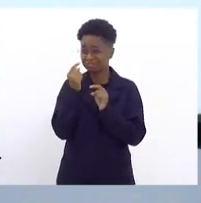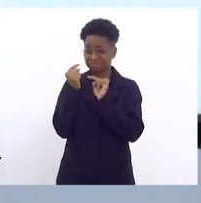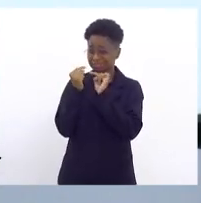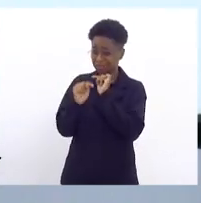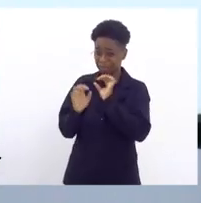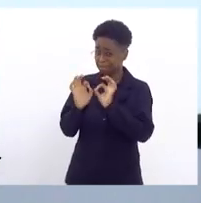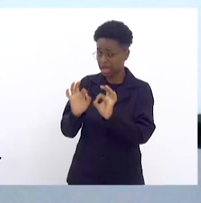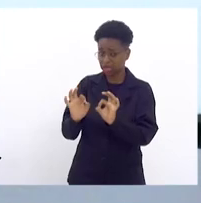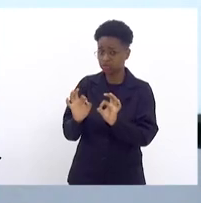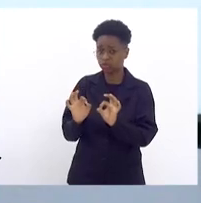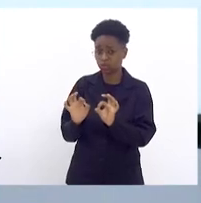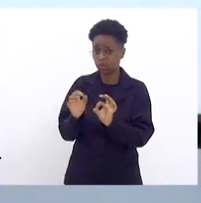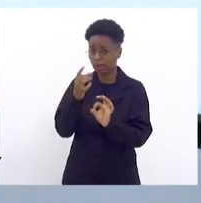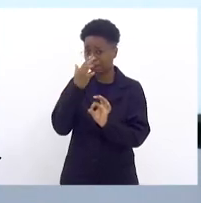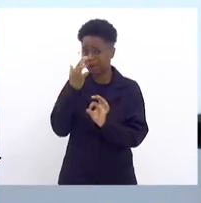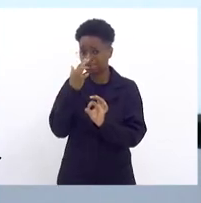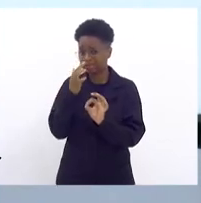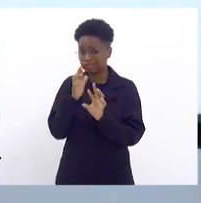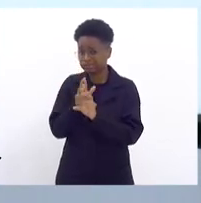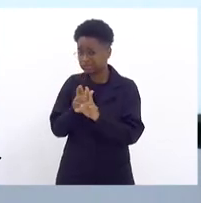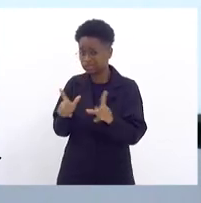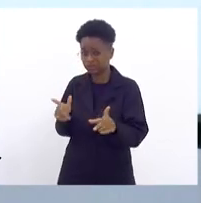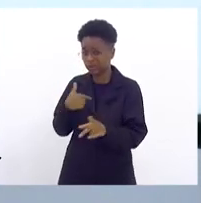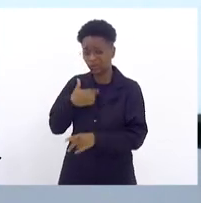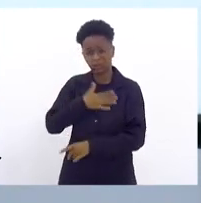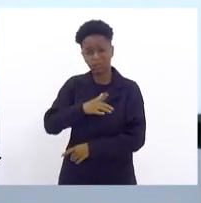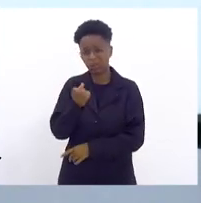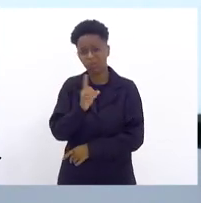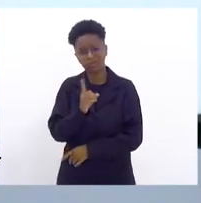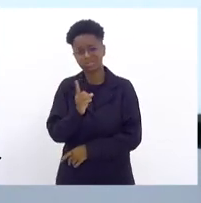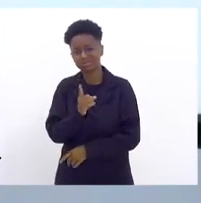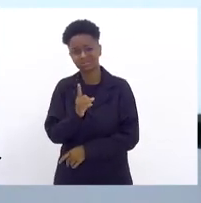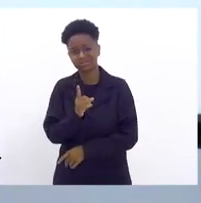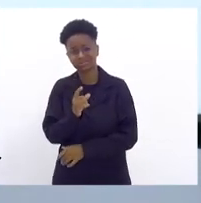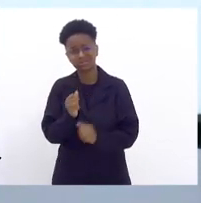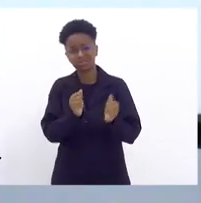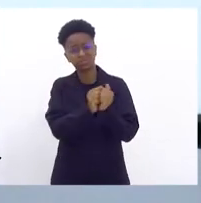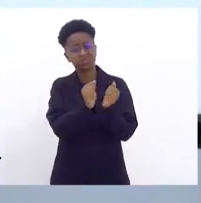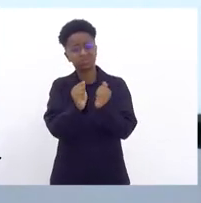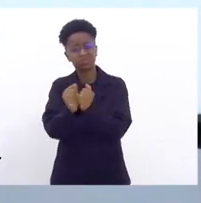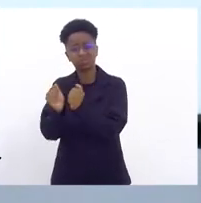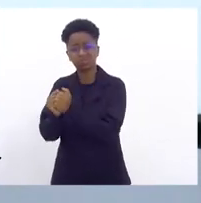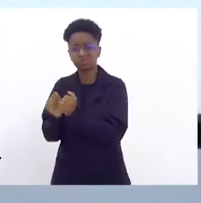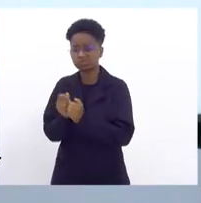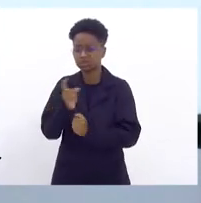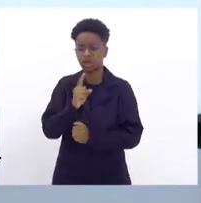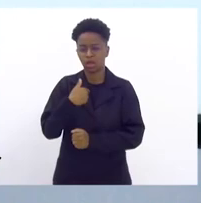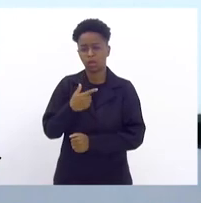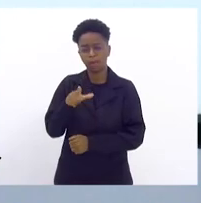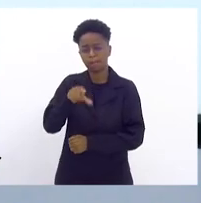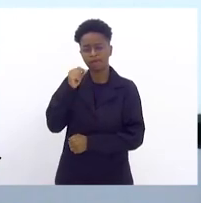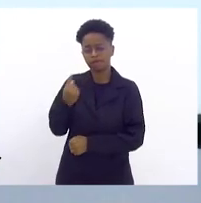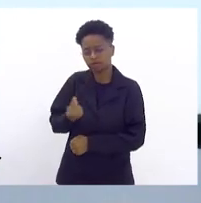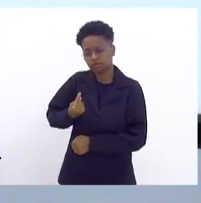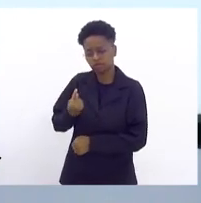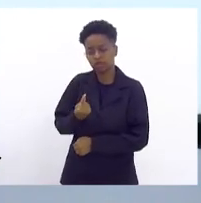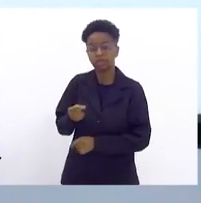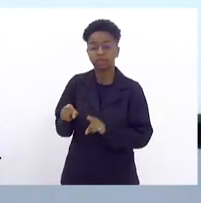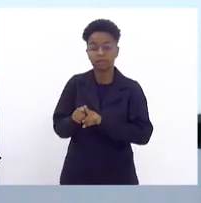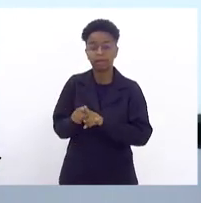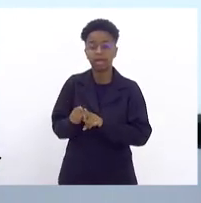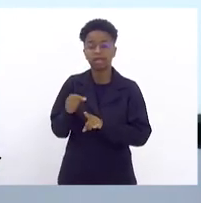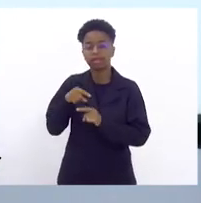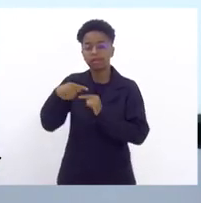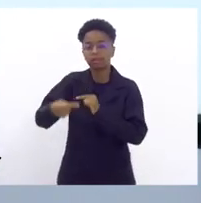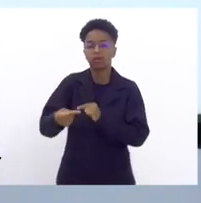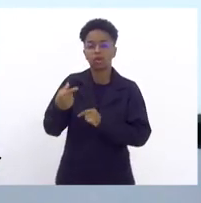meio fora da turma e não gostava de estar junto com todos sempre preferia solidão e veio a vontade de ser